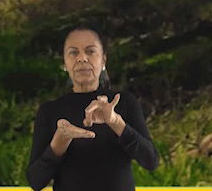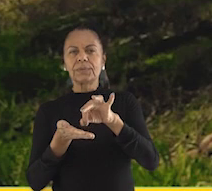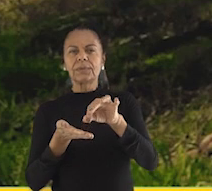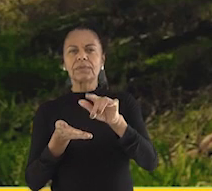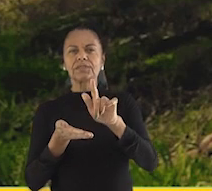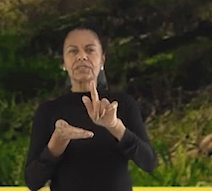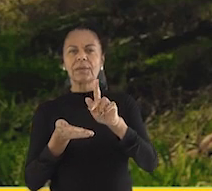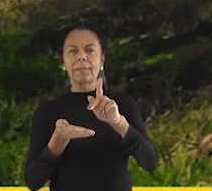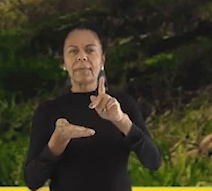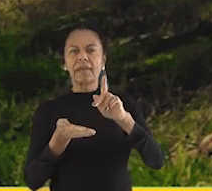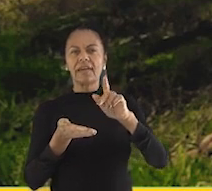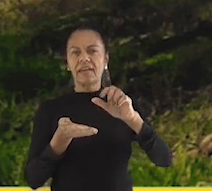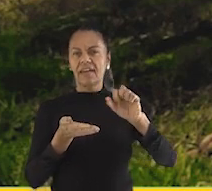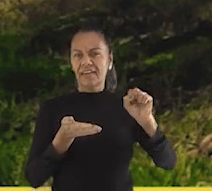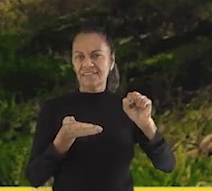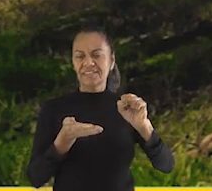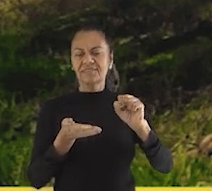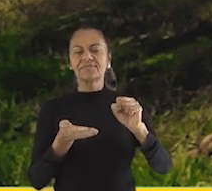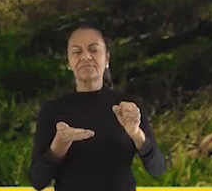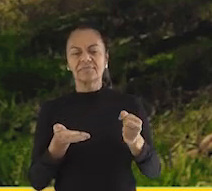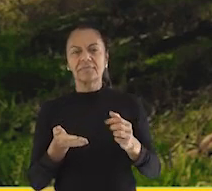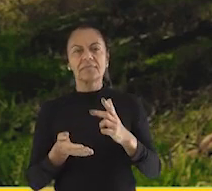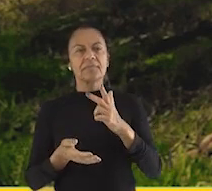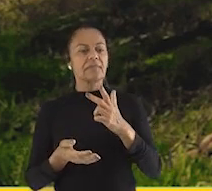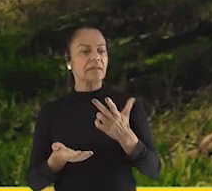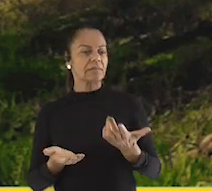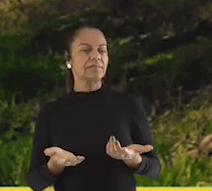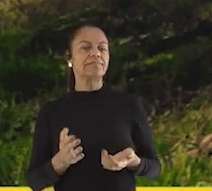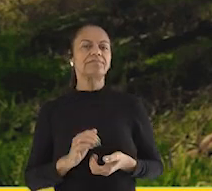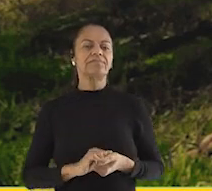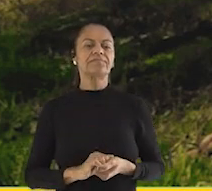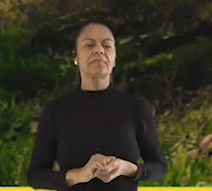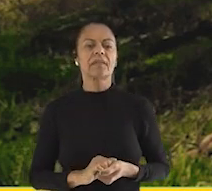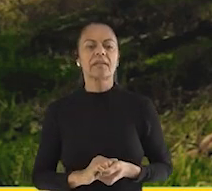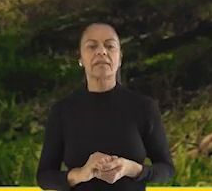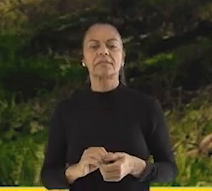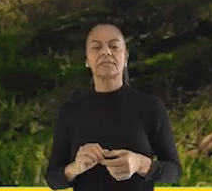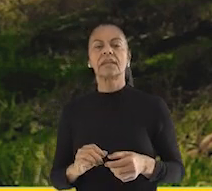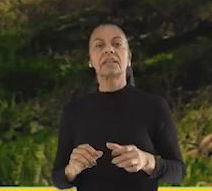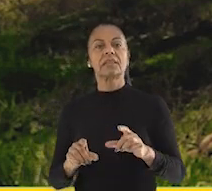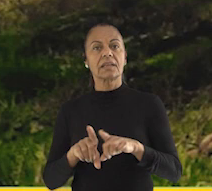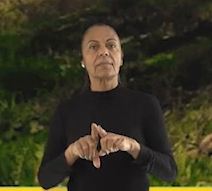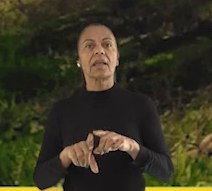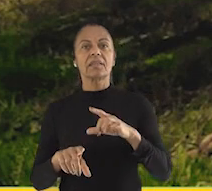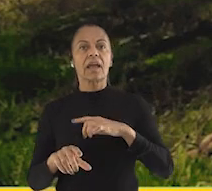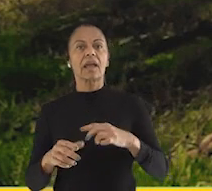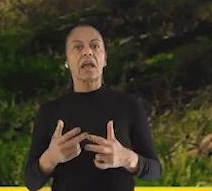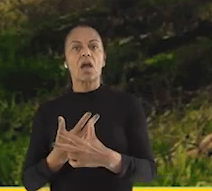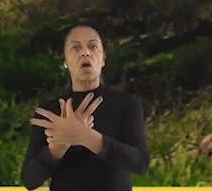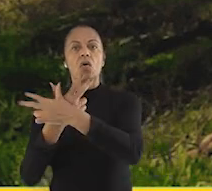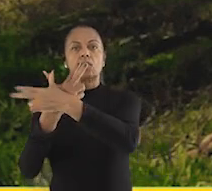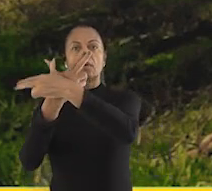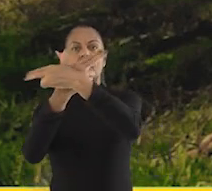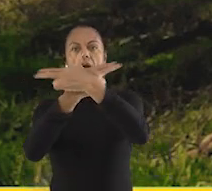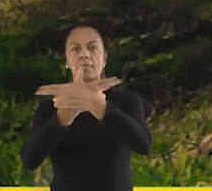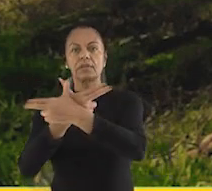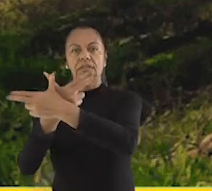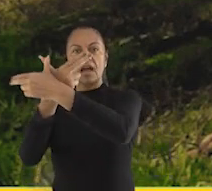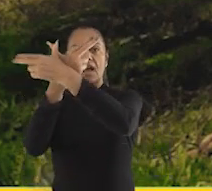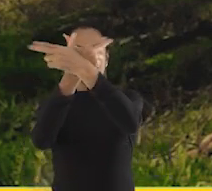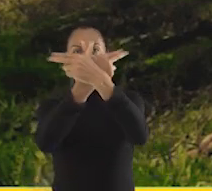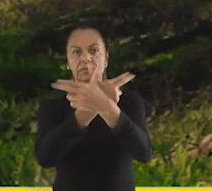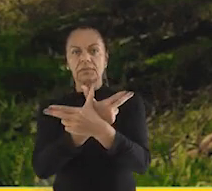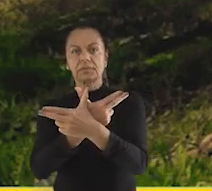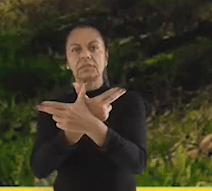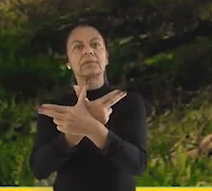um sistema de navegação via satélite para esses aplicativos. E aí, um satélite que fica orbitando o planeta